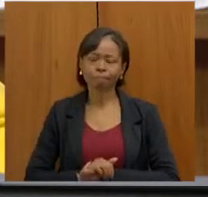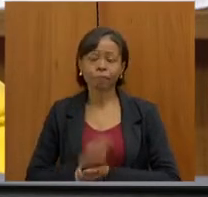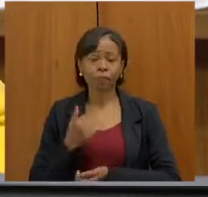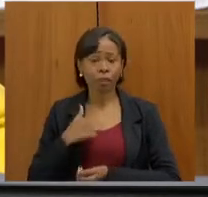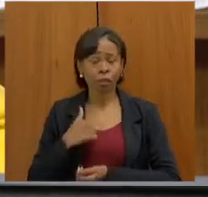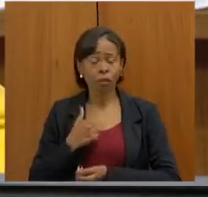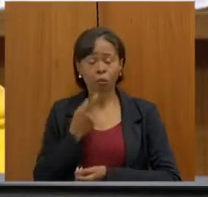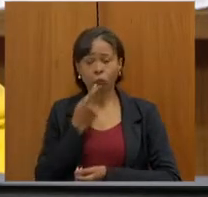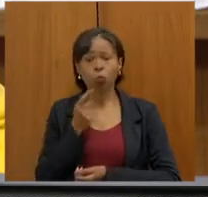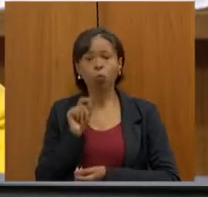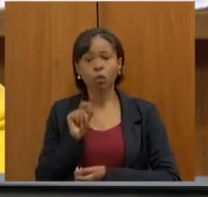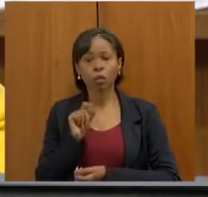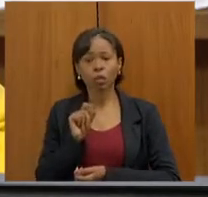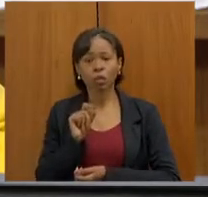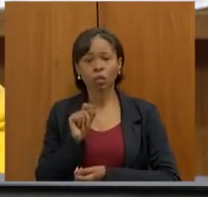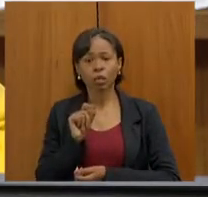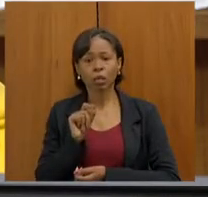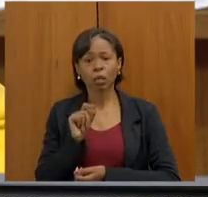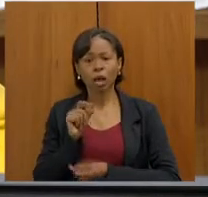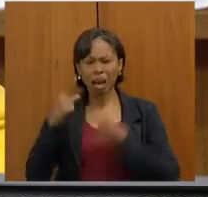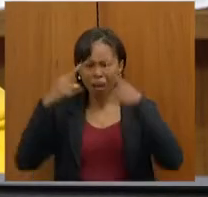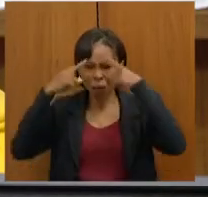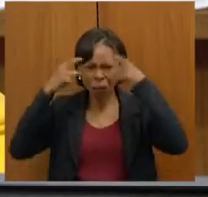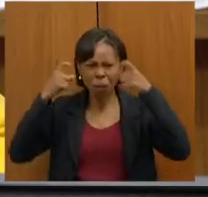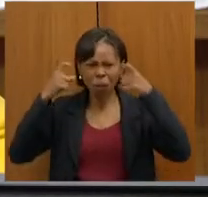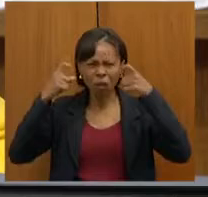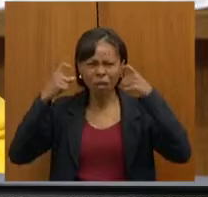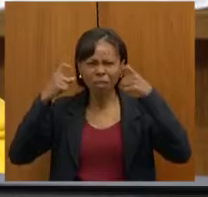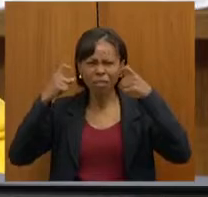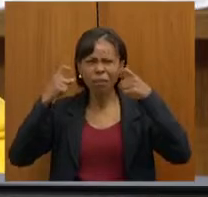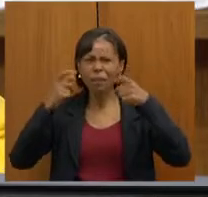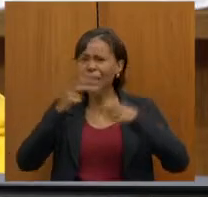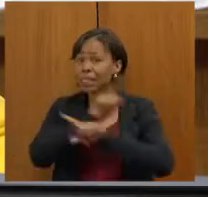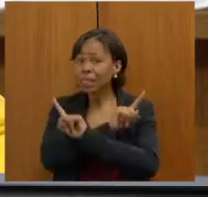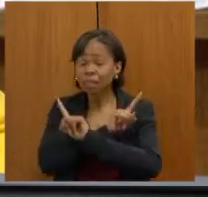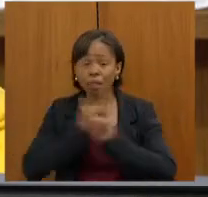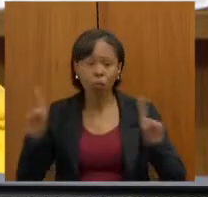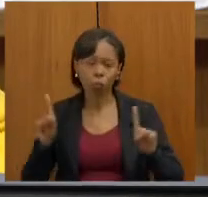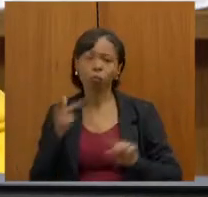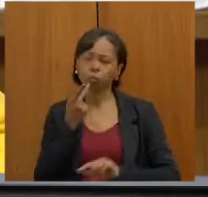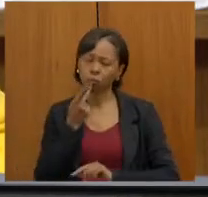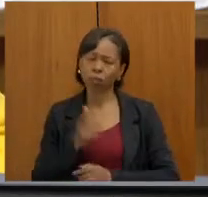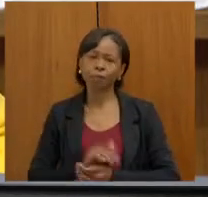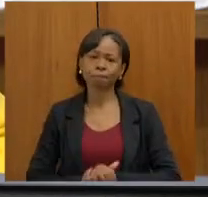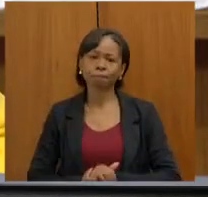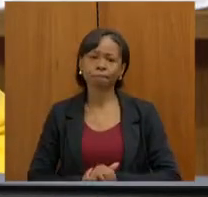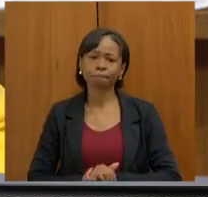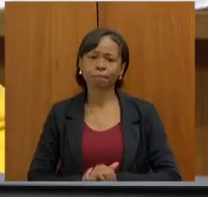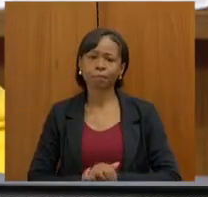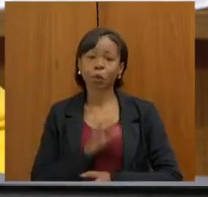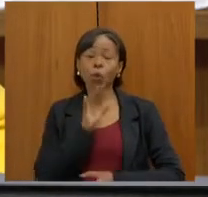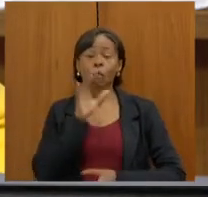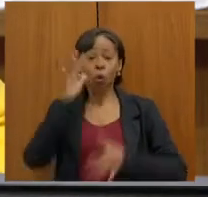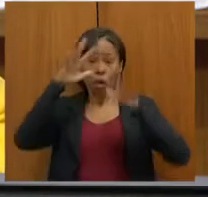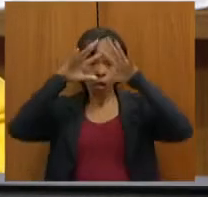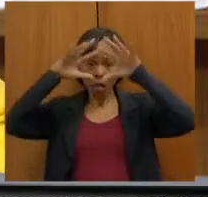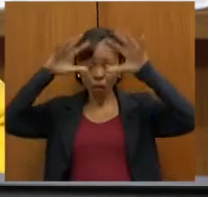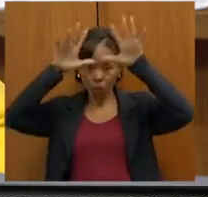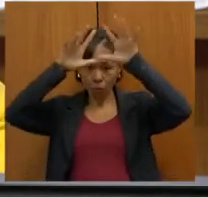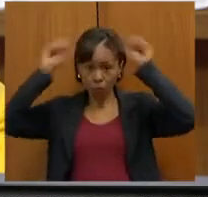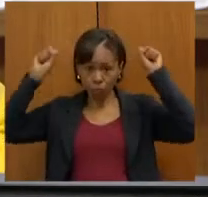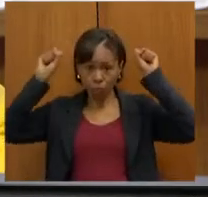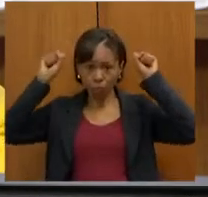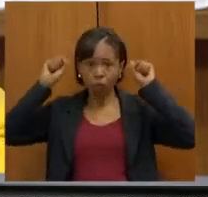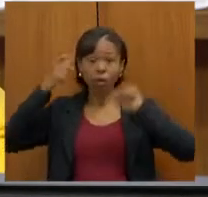é diga a violência o Tribunal de Justiça de Minas Gerais nesse momento ele